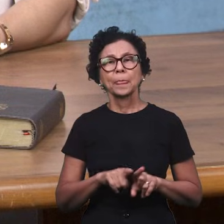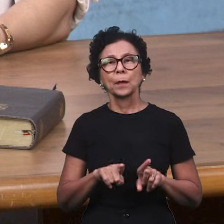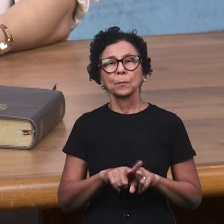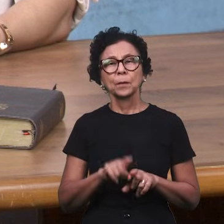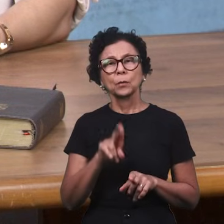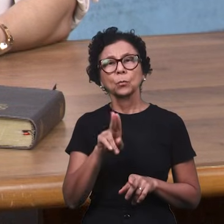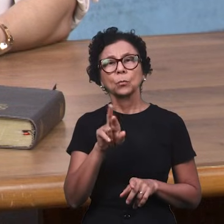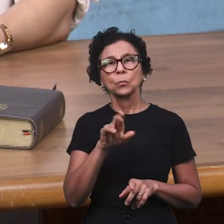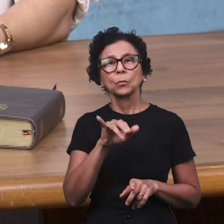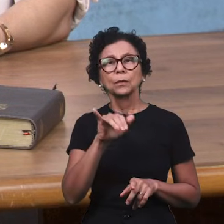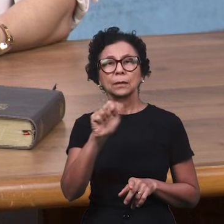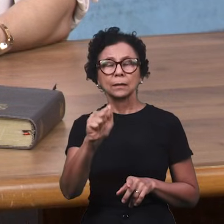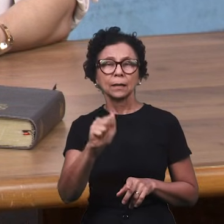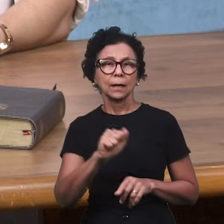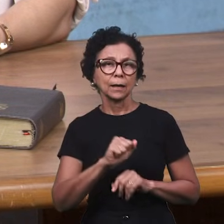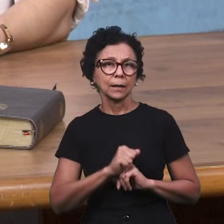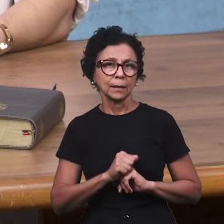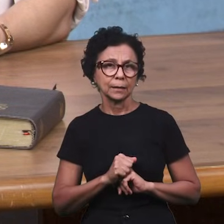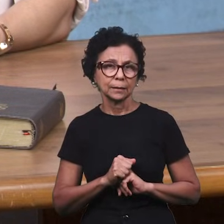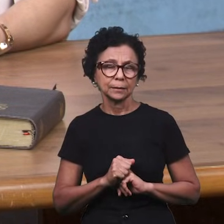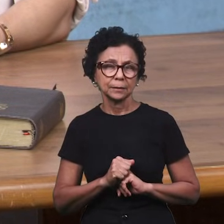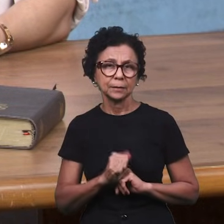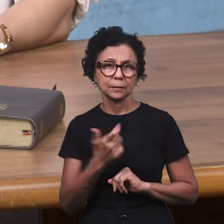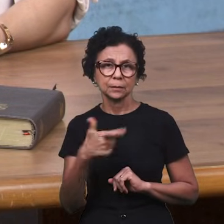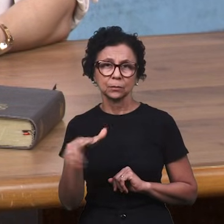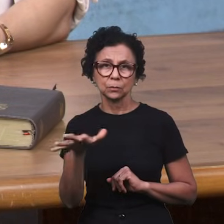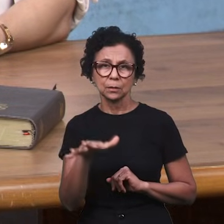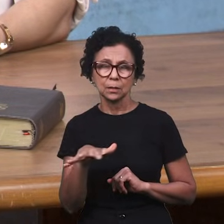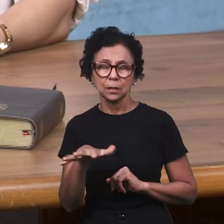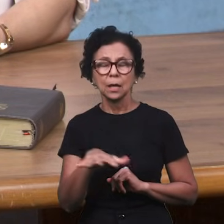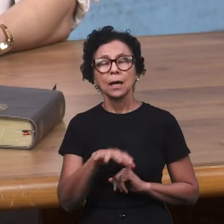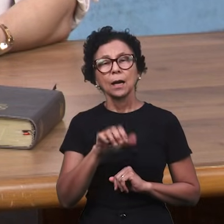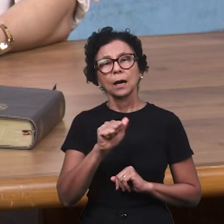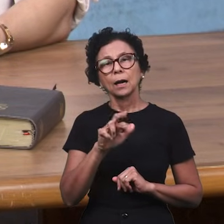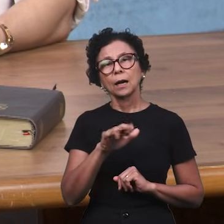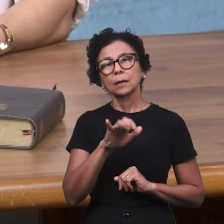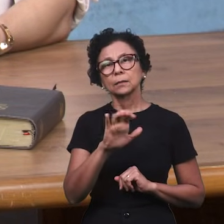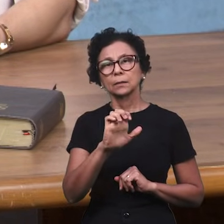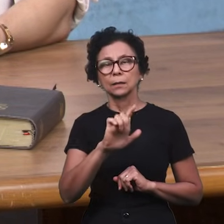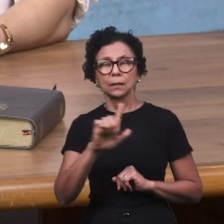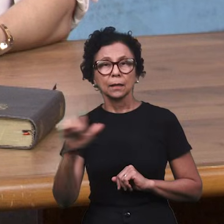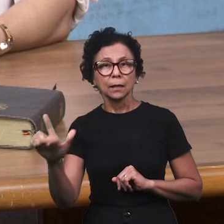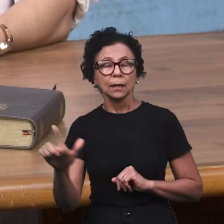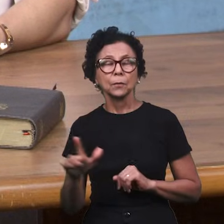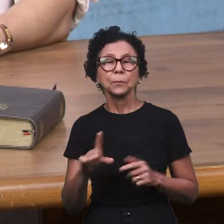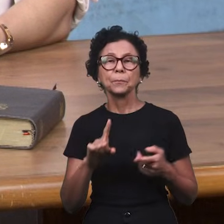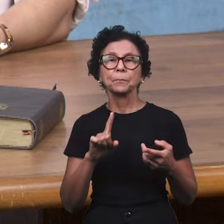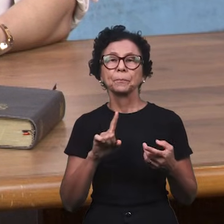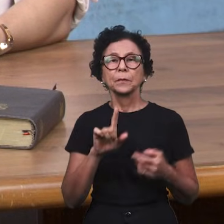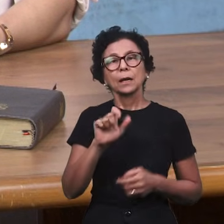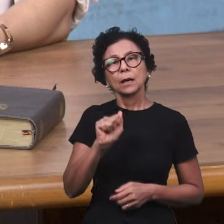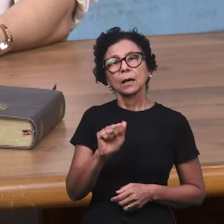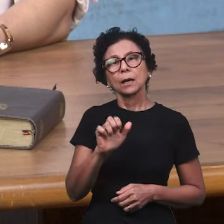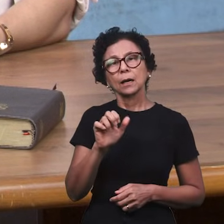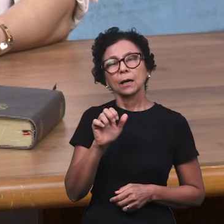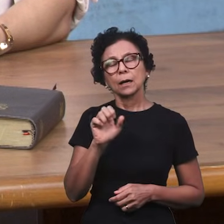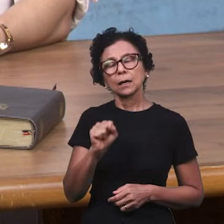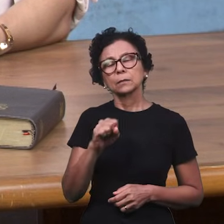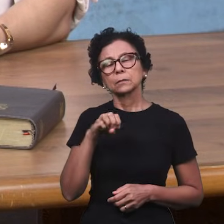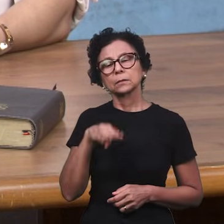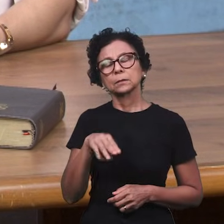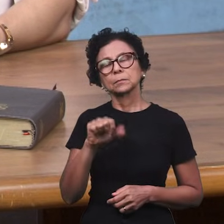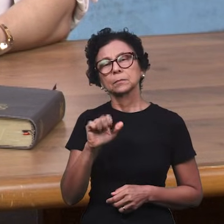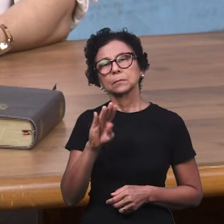ribeiro de Gaás, Abiel, o Arbatita, Asmavete, o